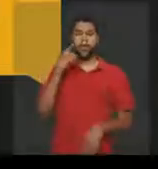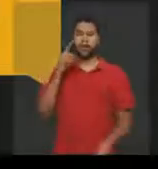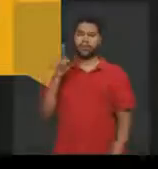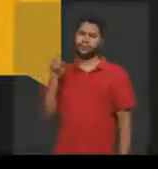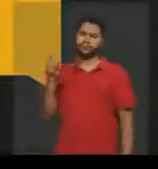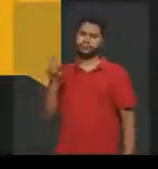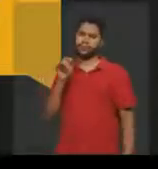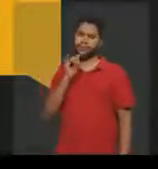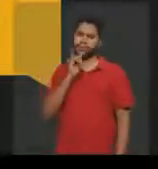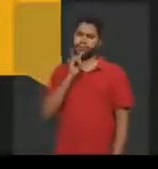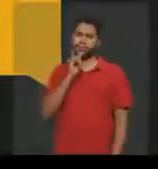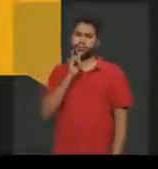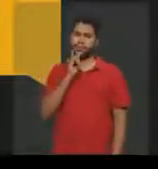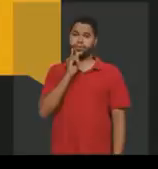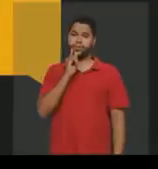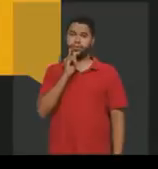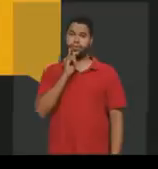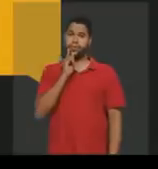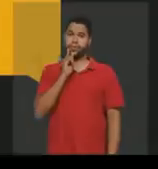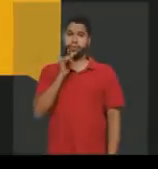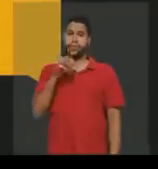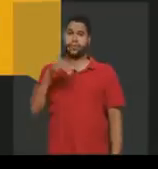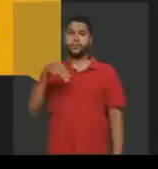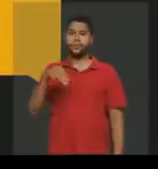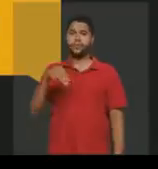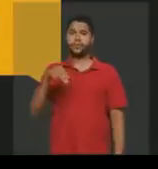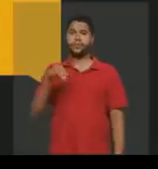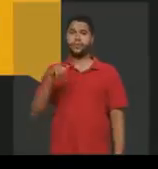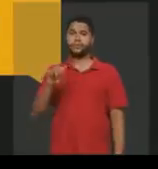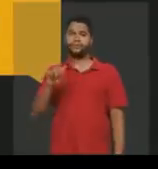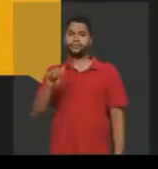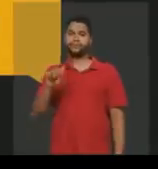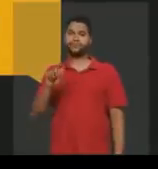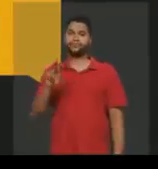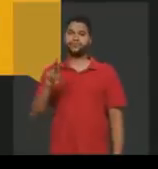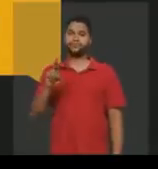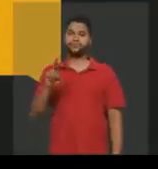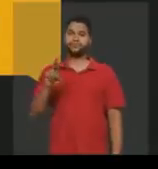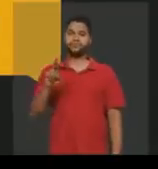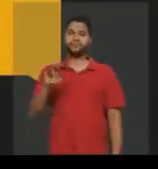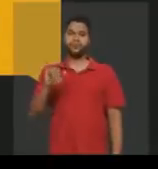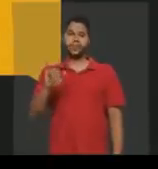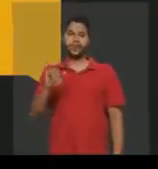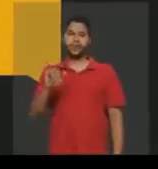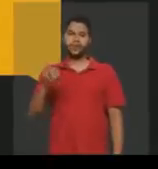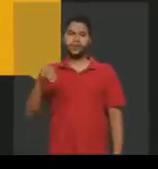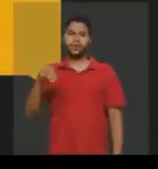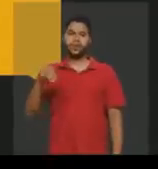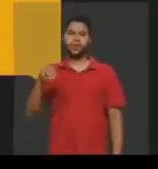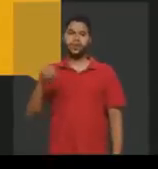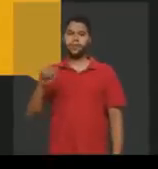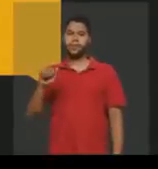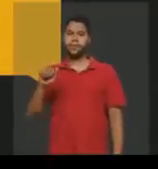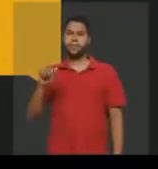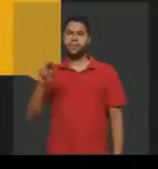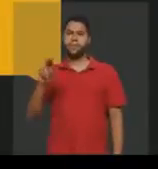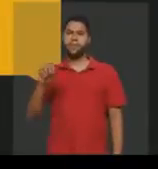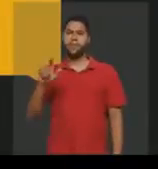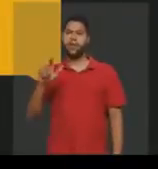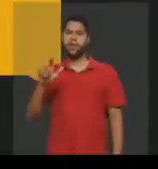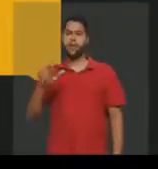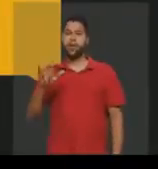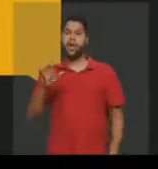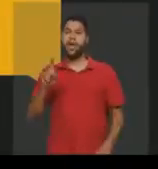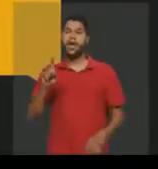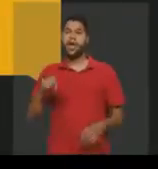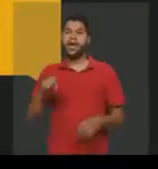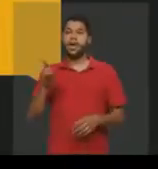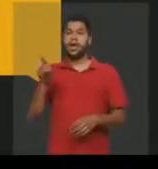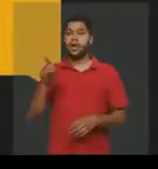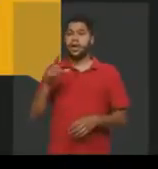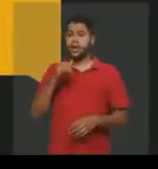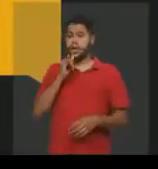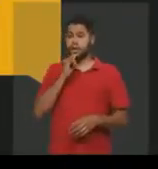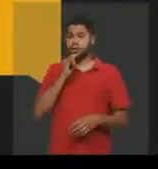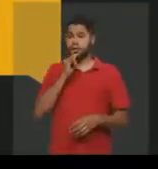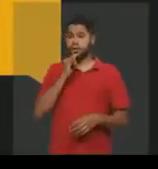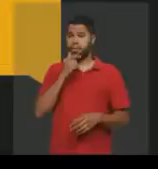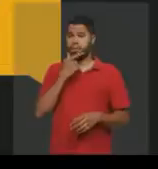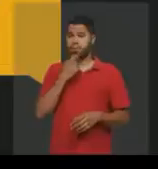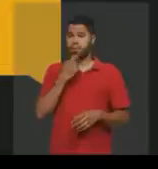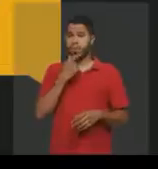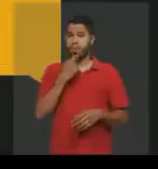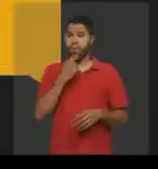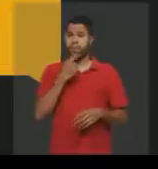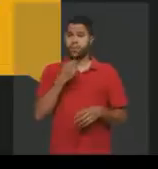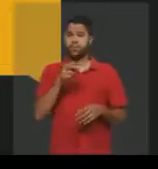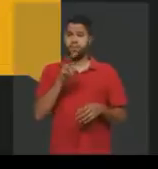Exemplo, a figura da Marilyn Monroe. Super famosa na época. Então, o artista Andy Warhol, ele